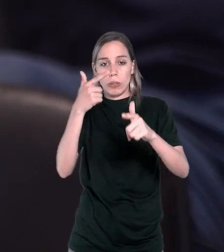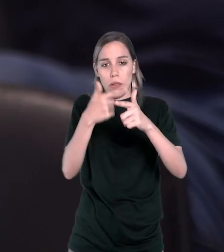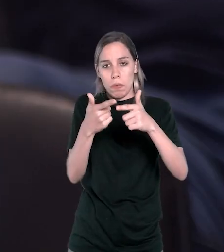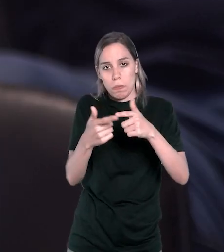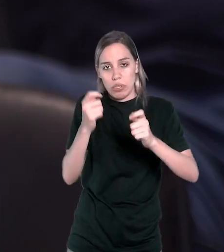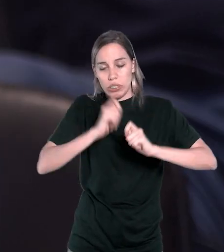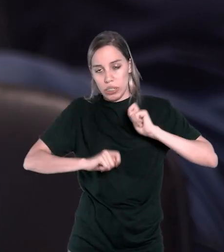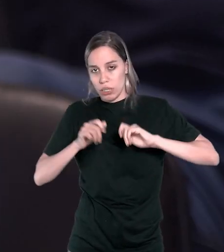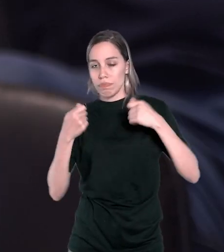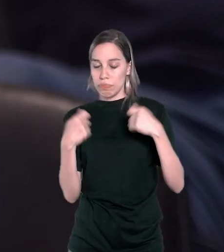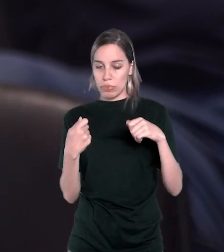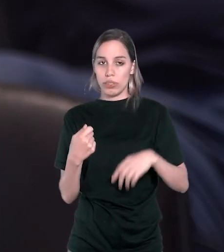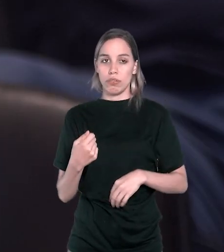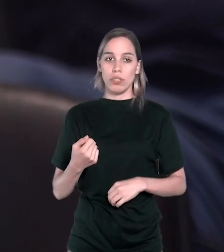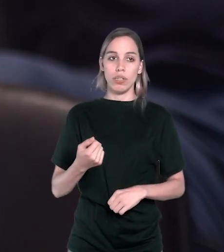Eu acho que